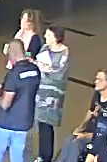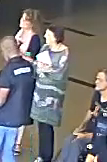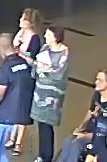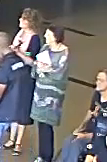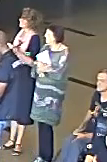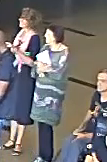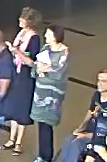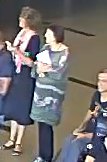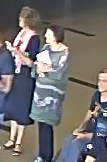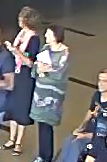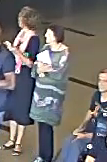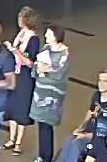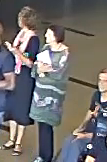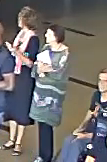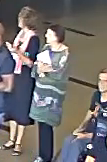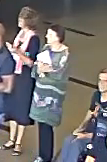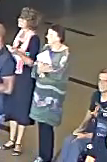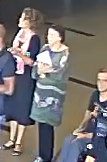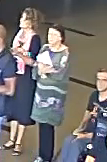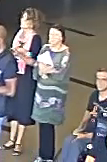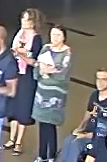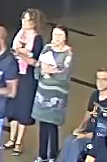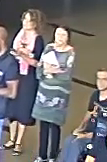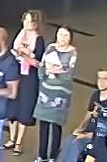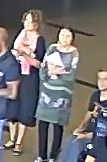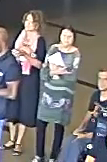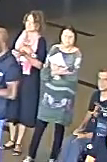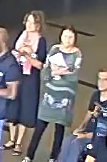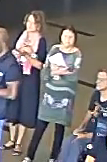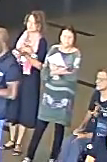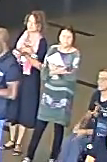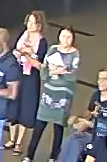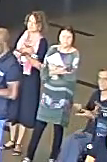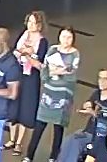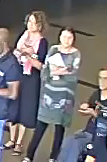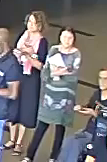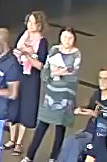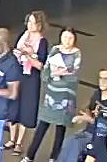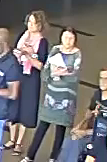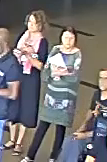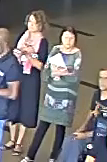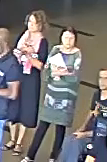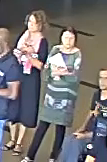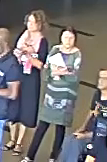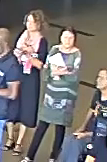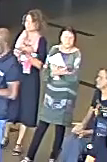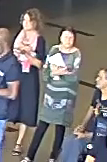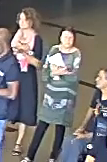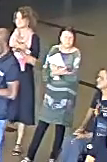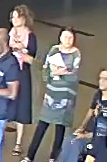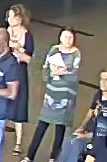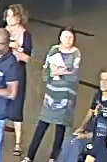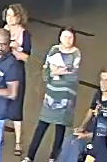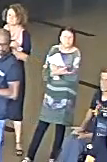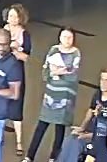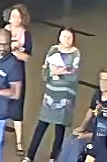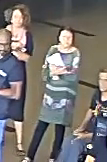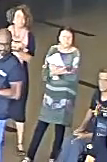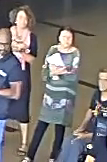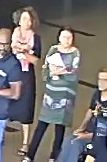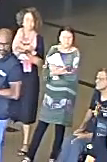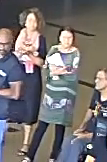capital que eu acho que aí deve ser a cidade que tem hoje o maior número de ônibus já adaptados mesmo a frota da capital